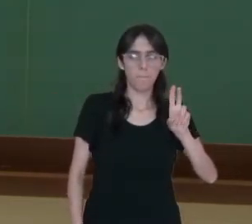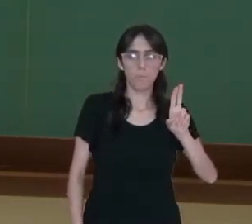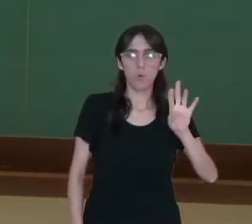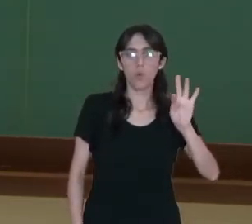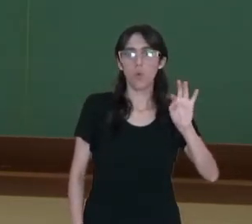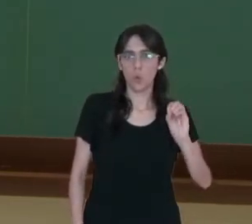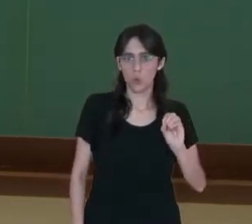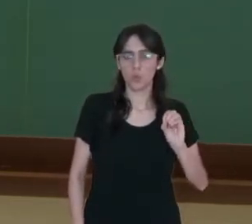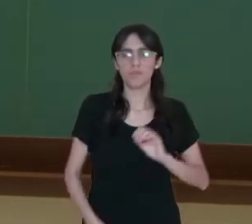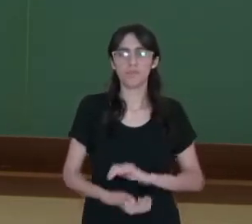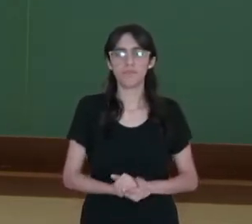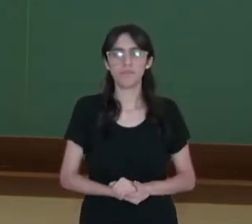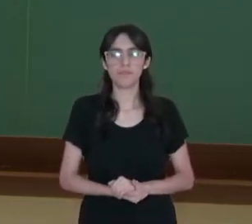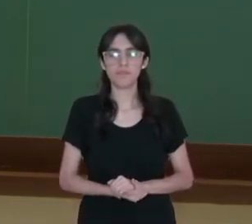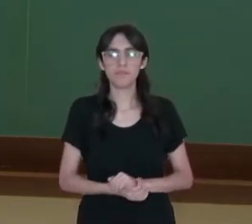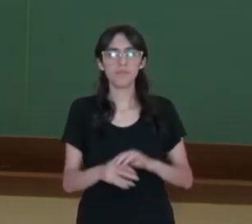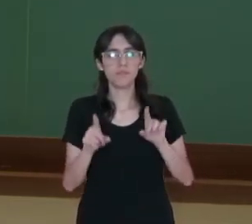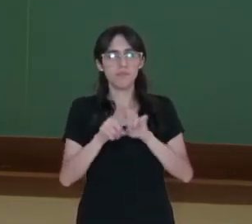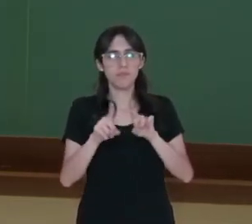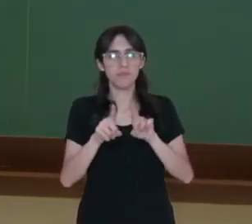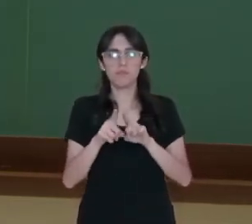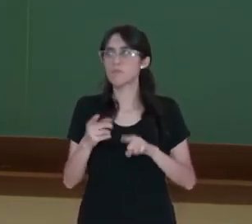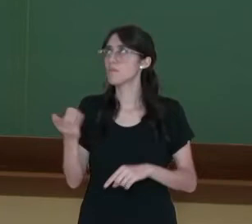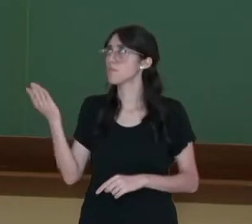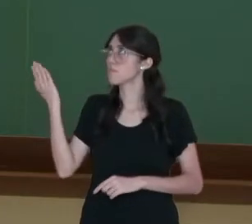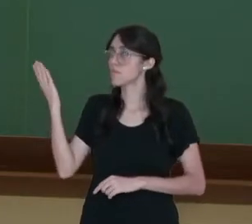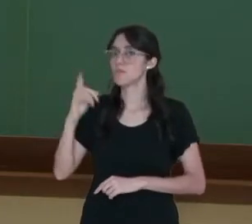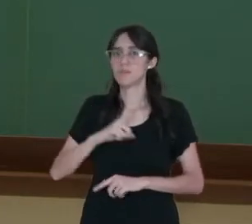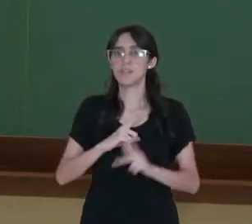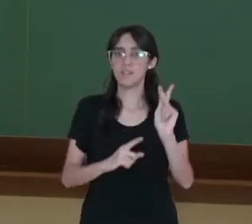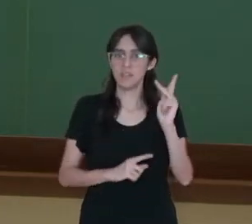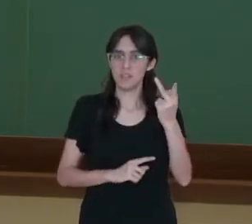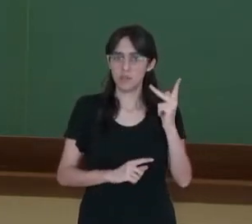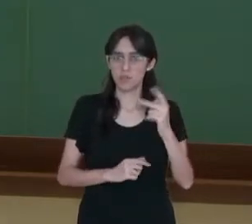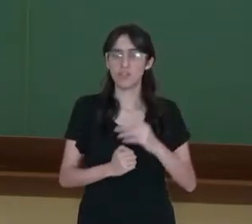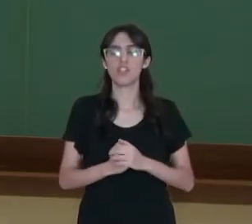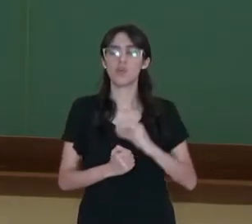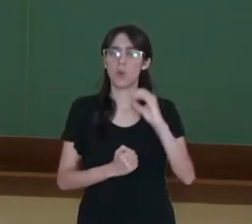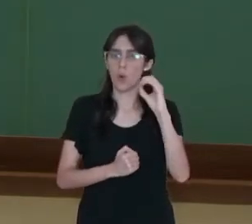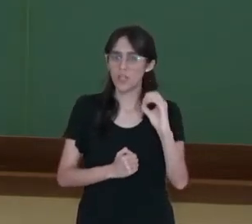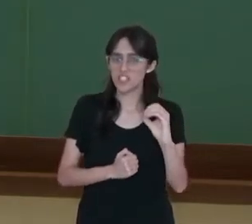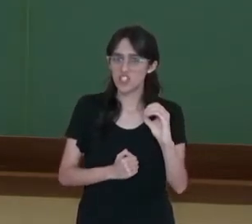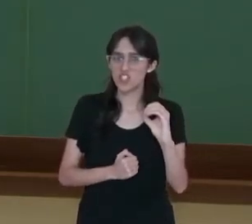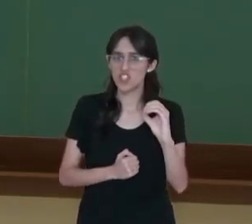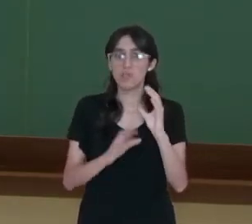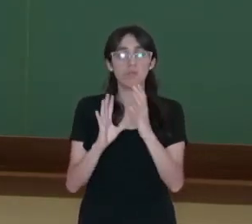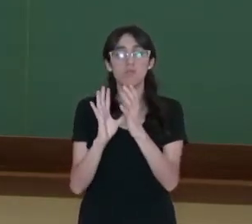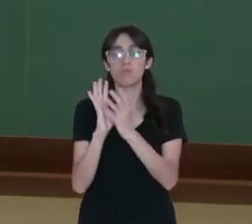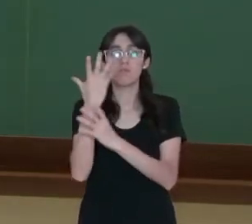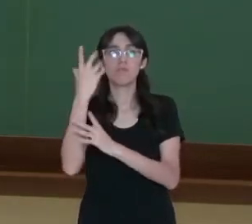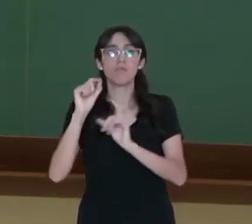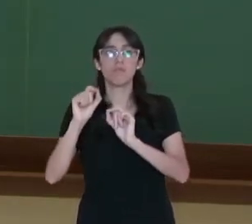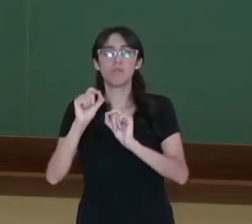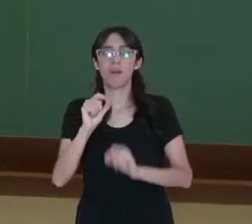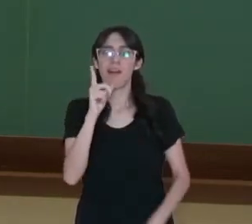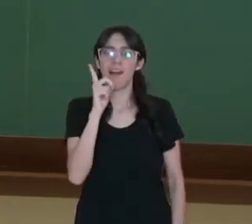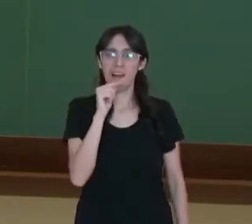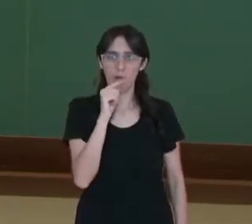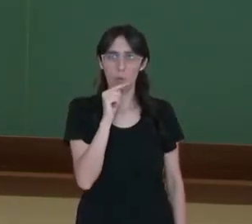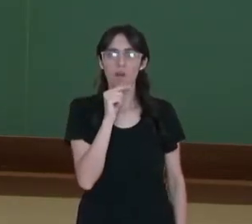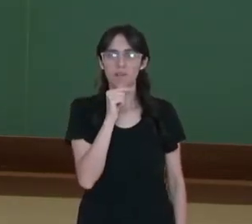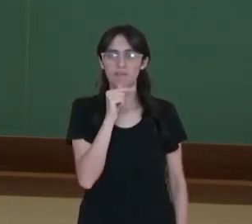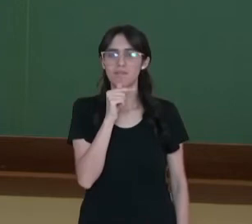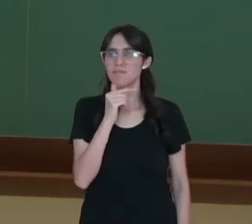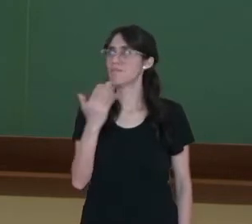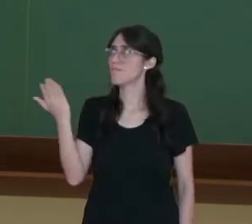formando produto. E aqui a gente tem o gás hidrogênio, o gás oxigênio formando a molécula da água. Embaixo a gente